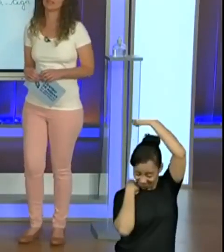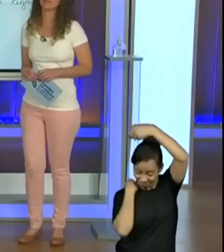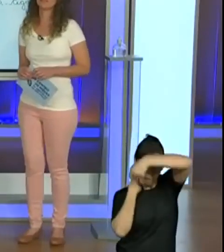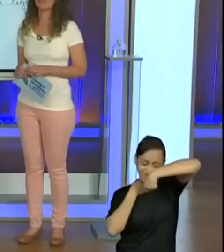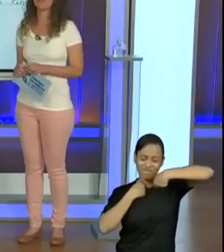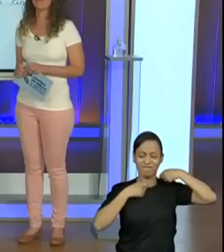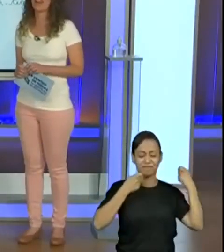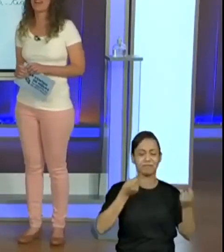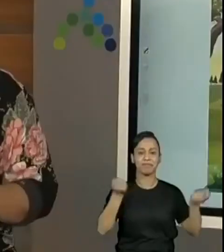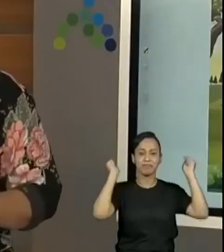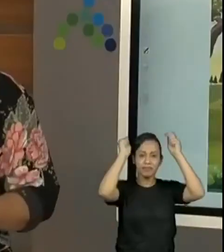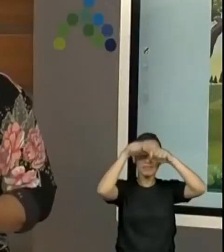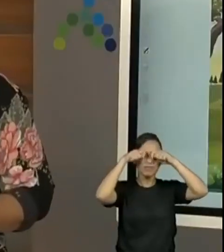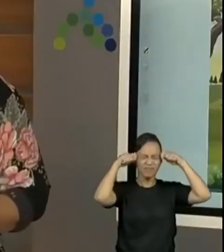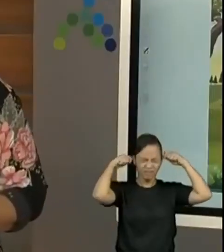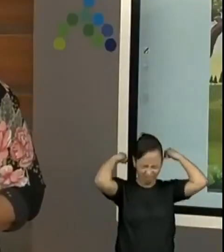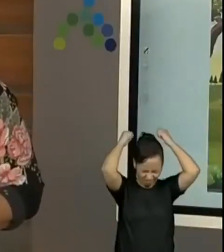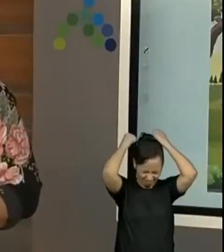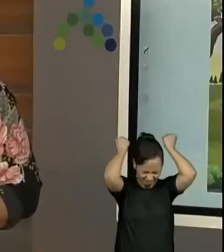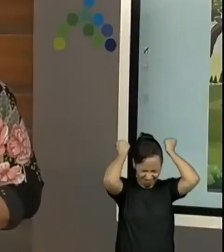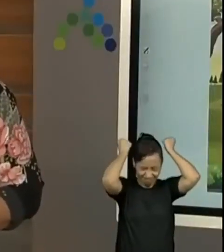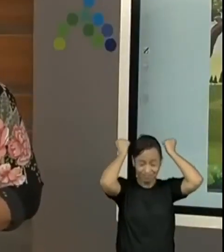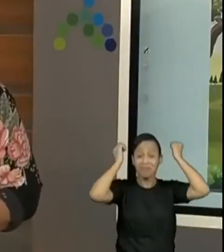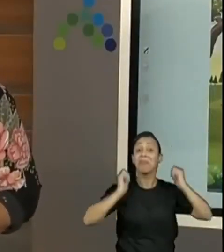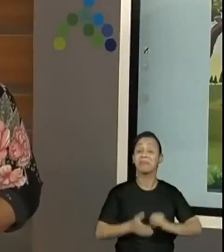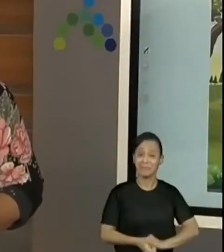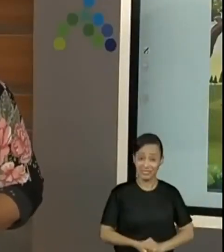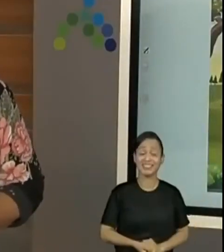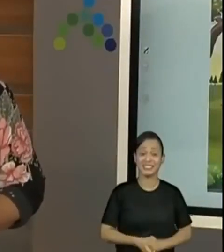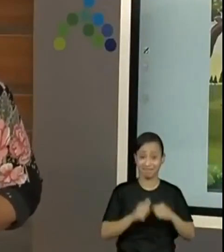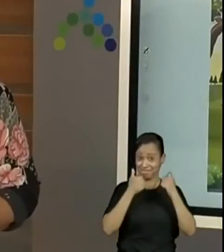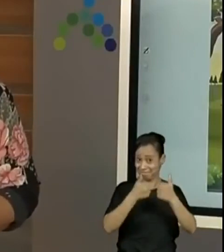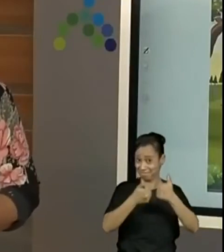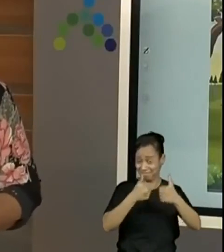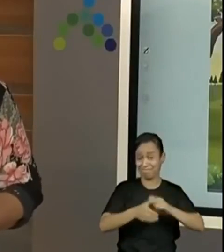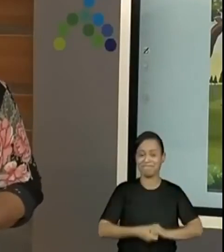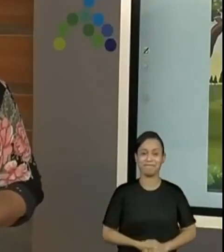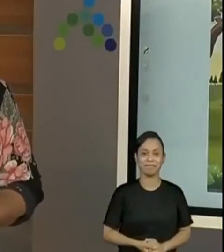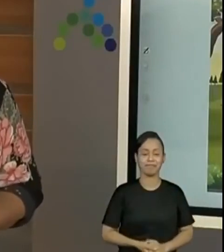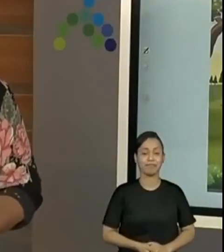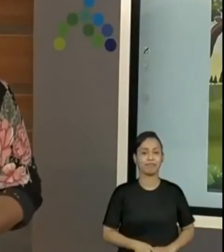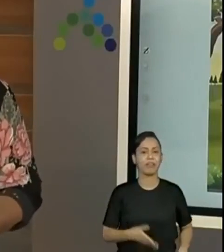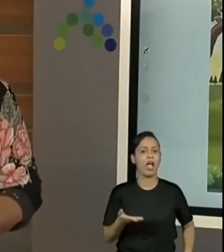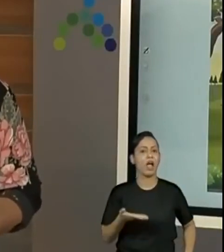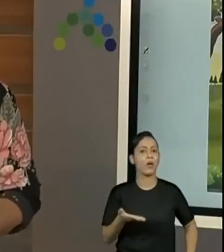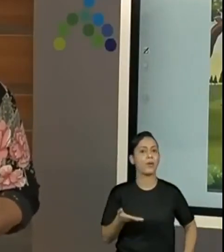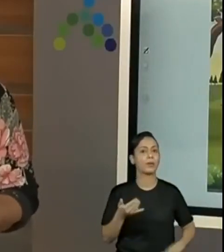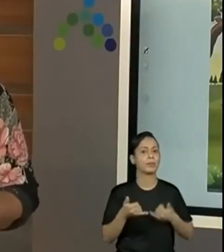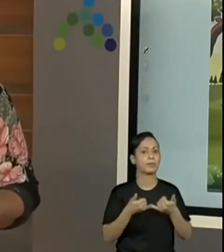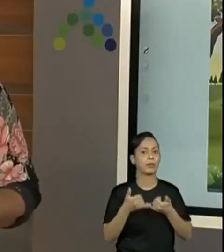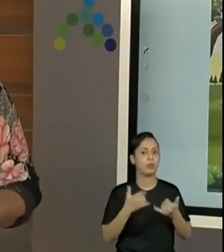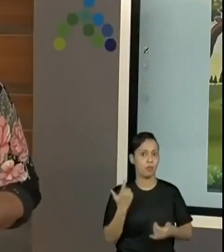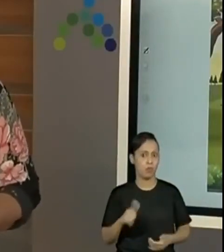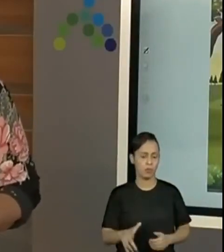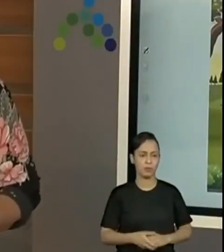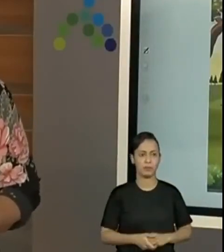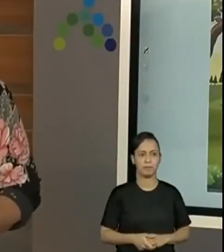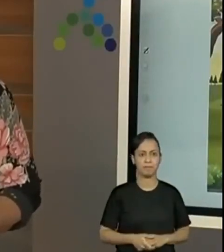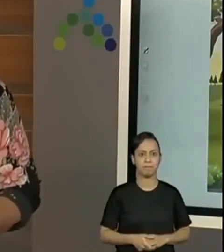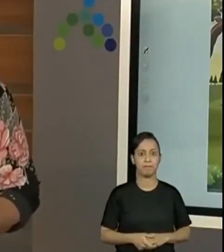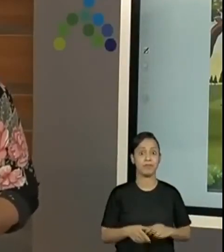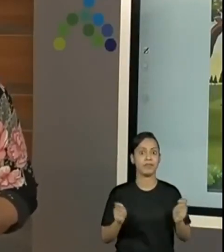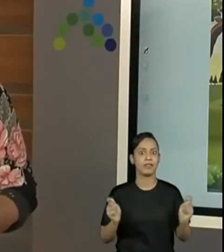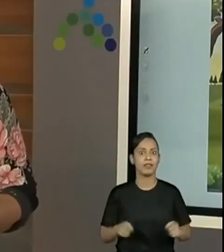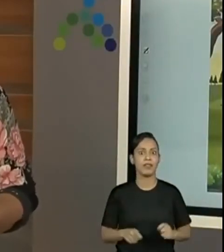Que você já falou. Então, crianças, segunda brincadeira que a gente vai olhar agora. Vocês vão ler com o apoio